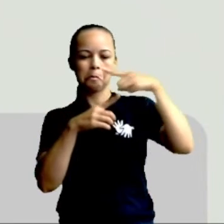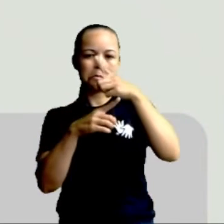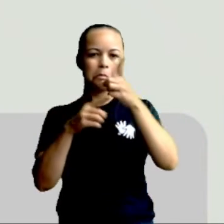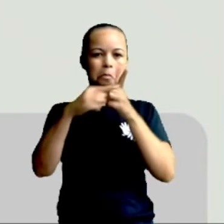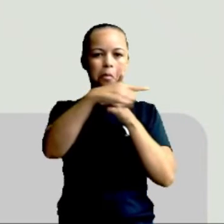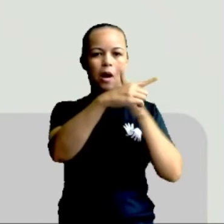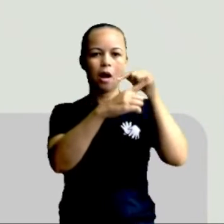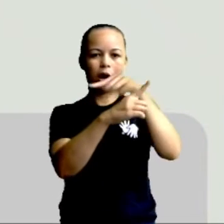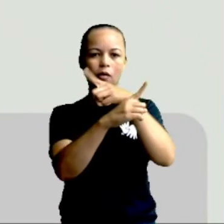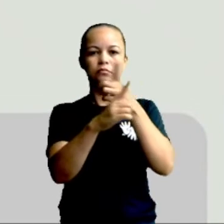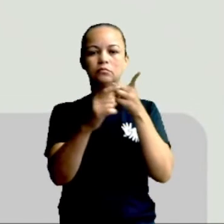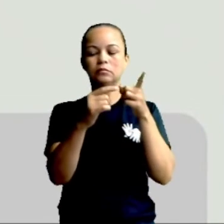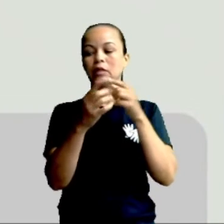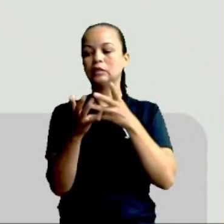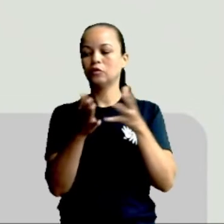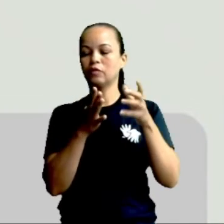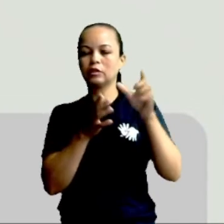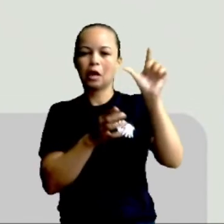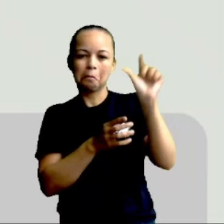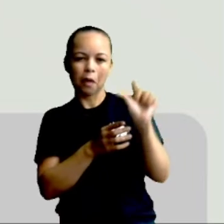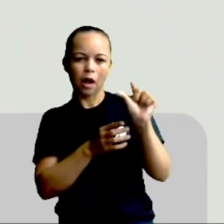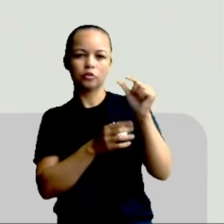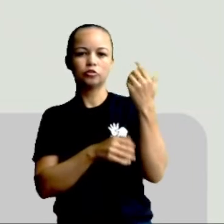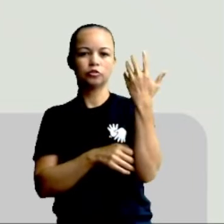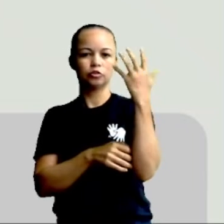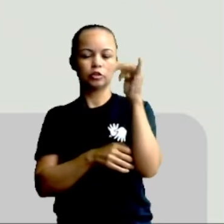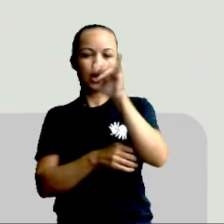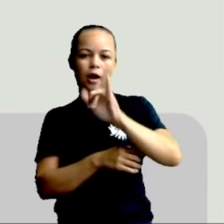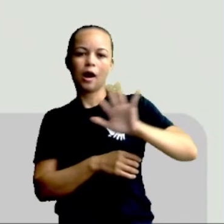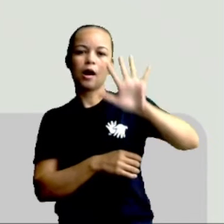imagem menor, tá? E